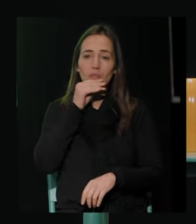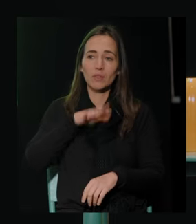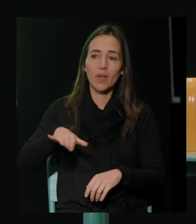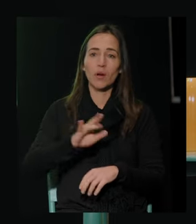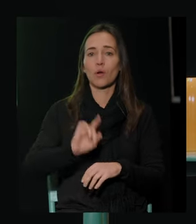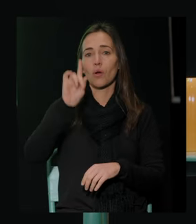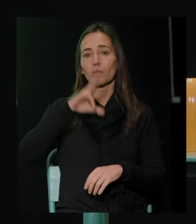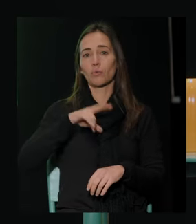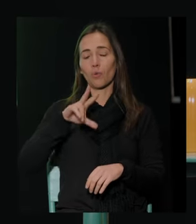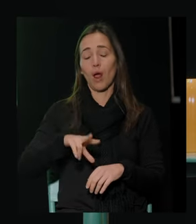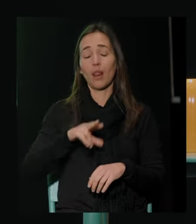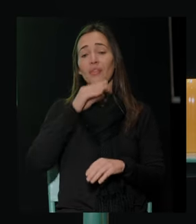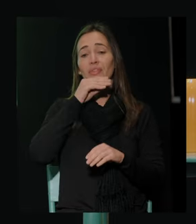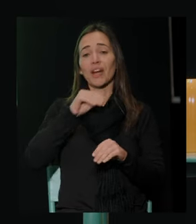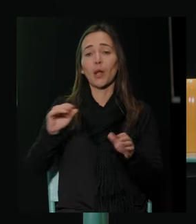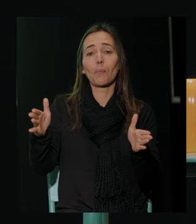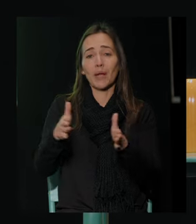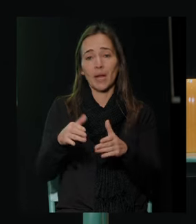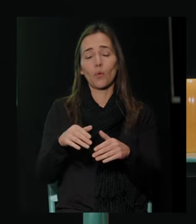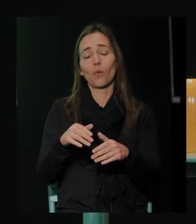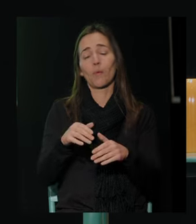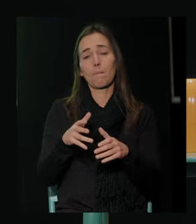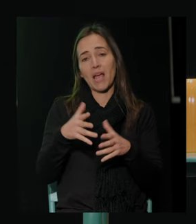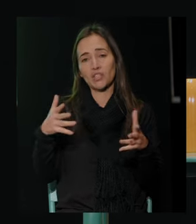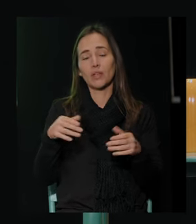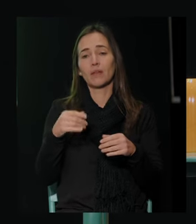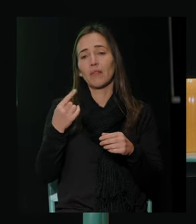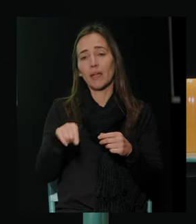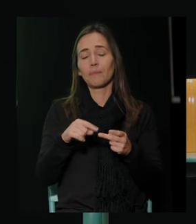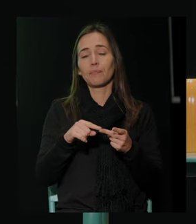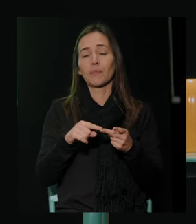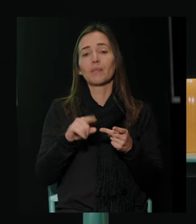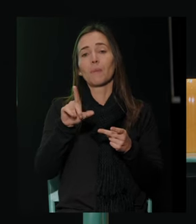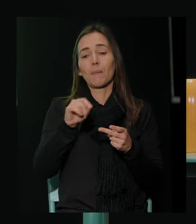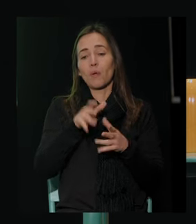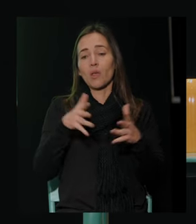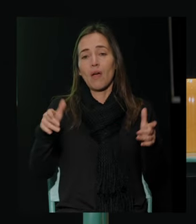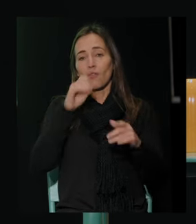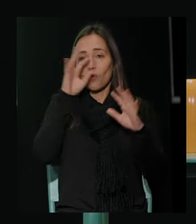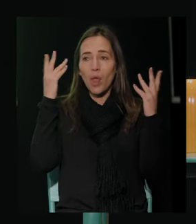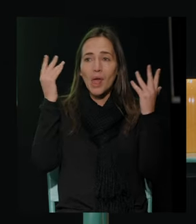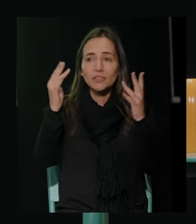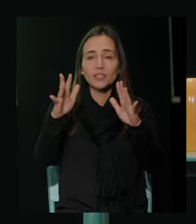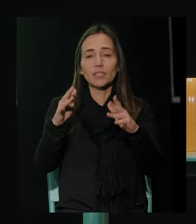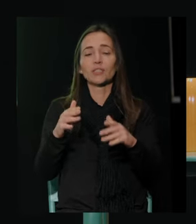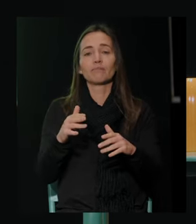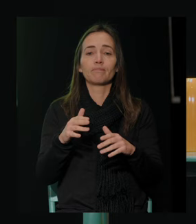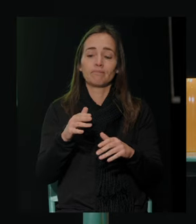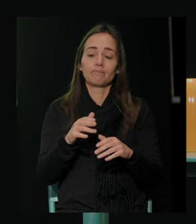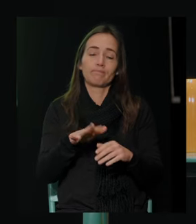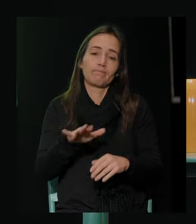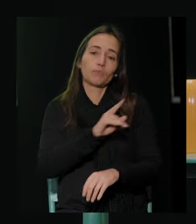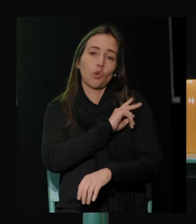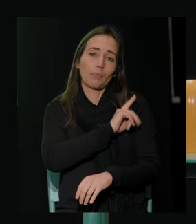sendo minifúndio e sendo maioritariamente florestas de propriedade privada. Nós trabalhamos diretamente com eles